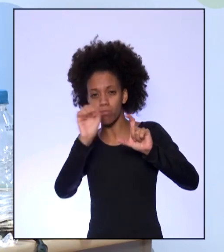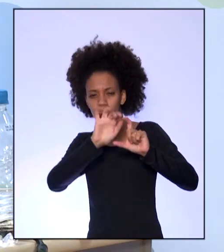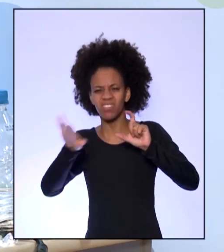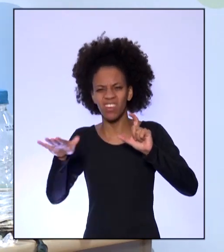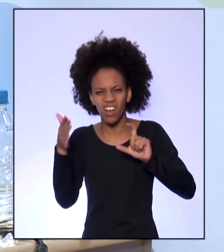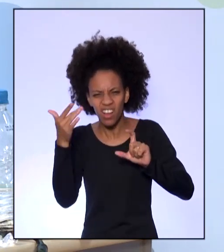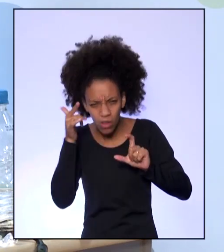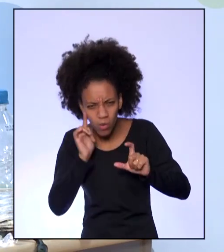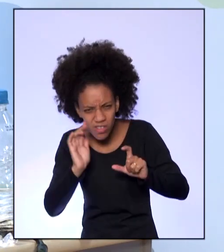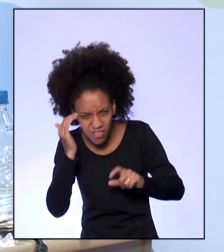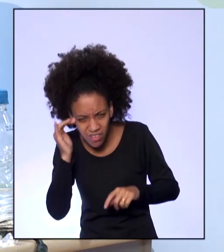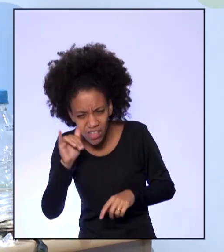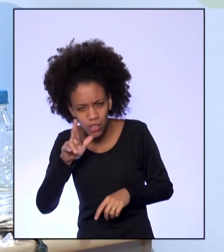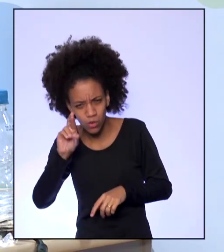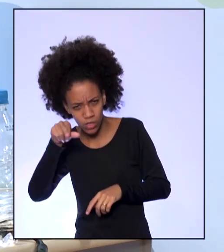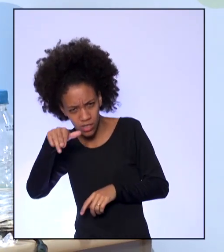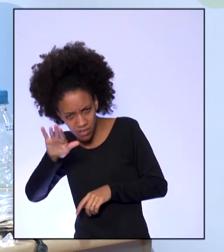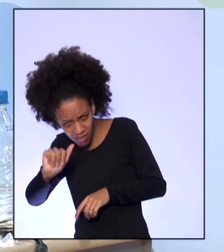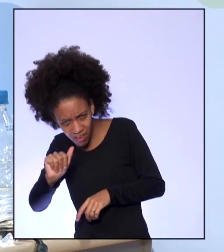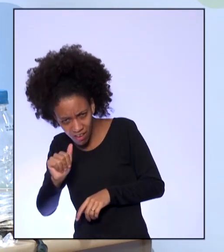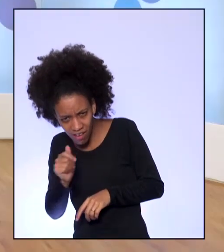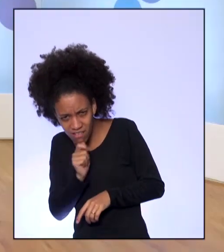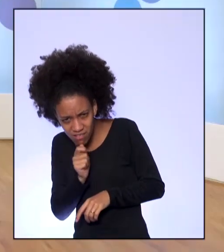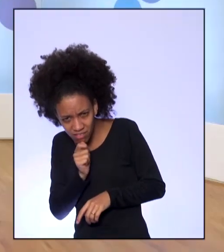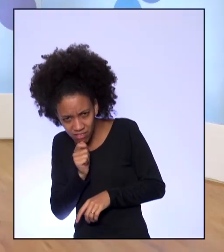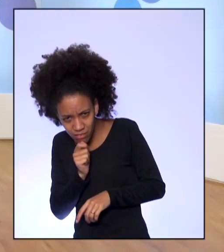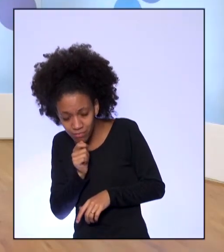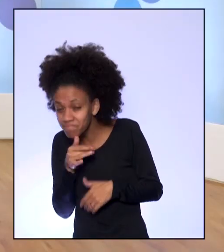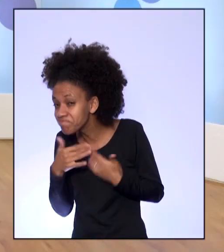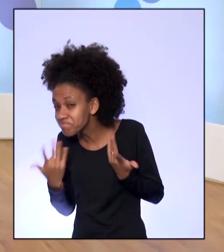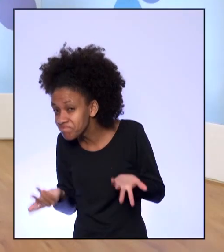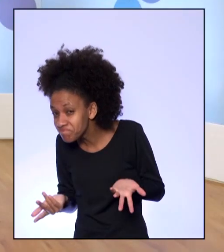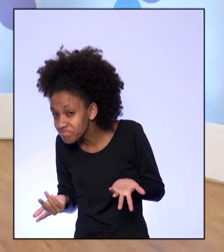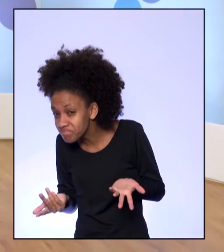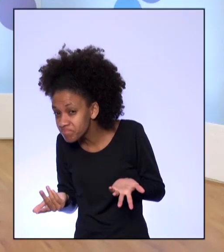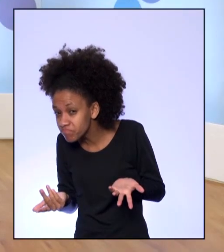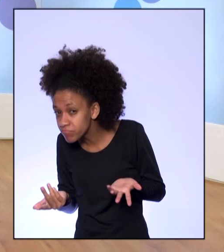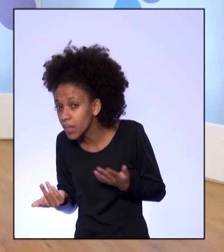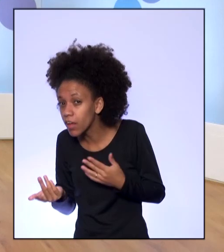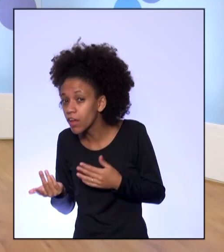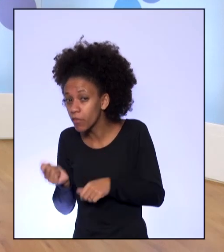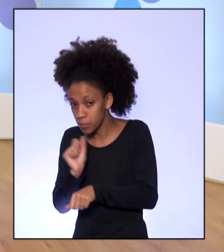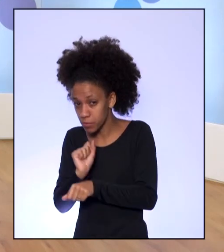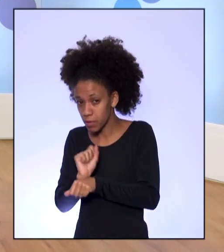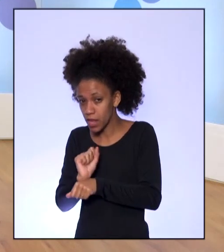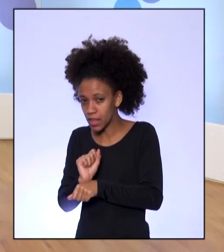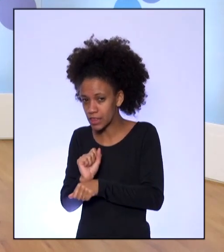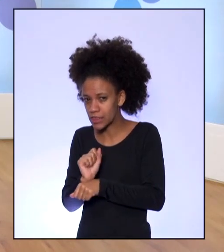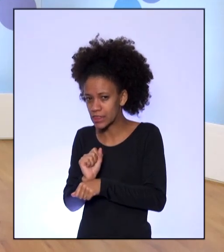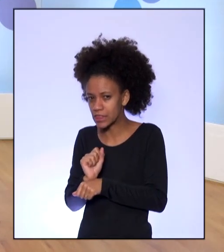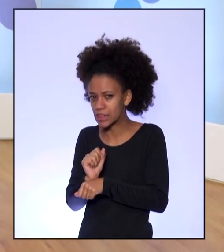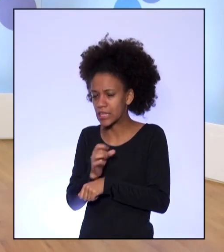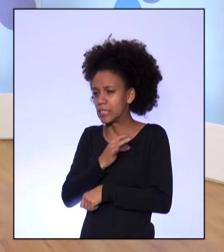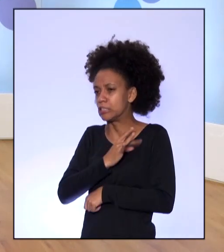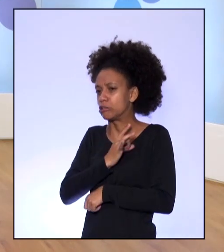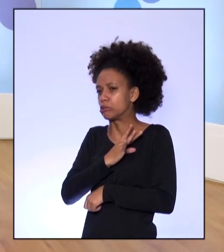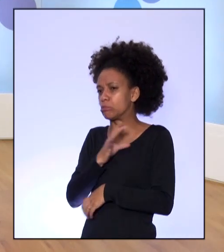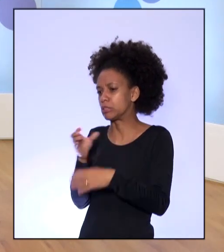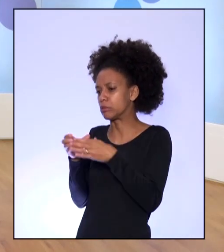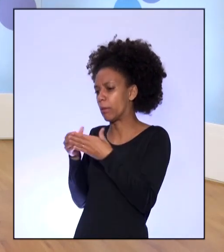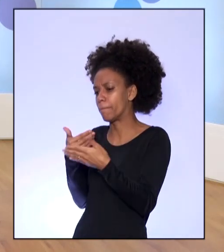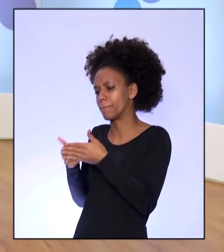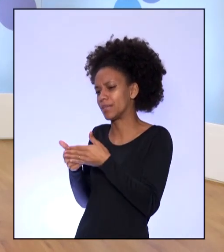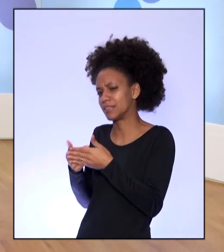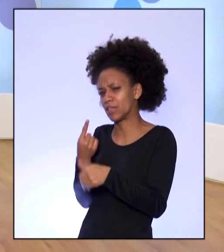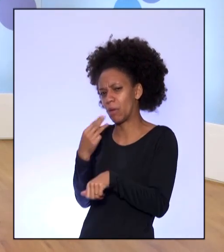conseguiria entender ironia ainda? E aí? Vamos ver? Eu tô com medo de fechar o chat mais um minutinho